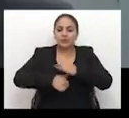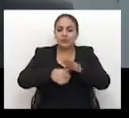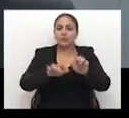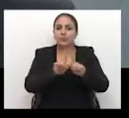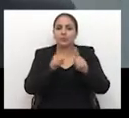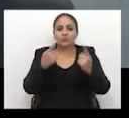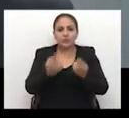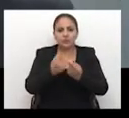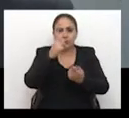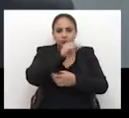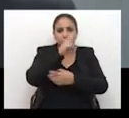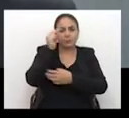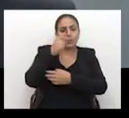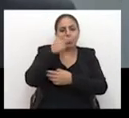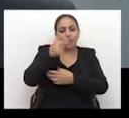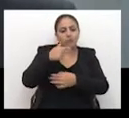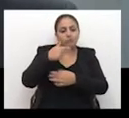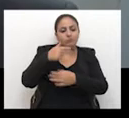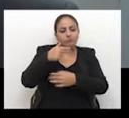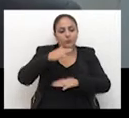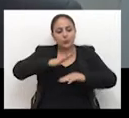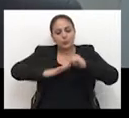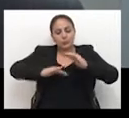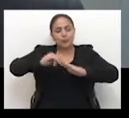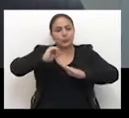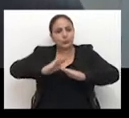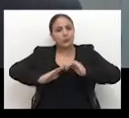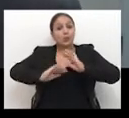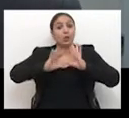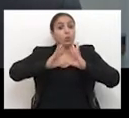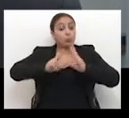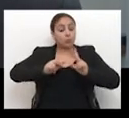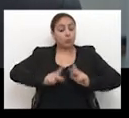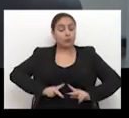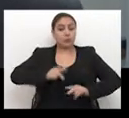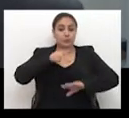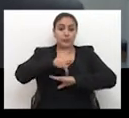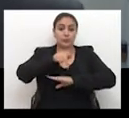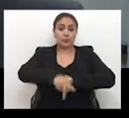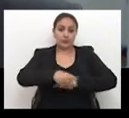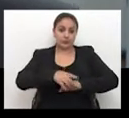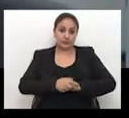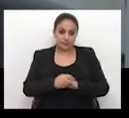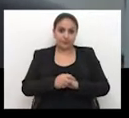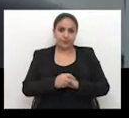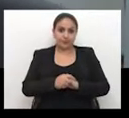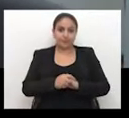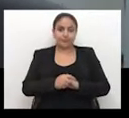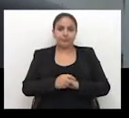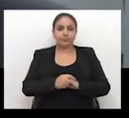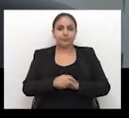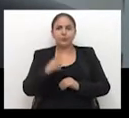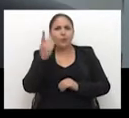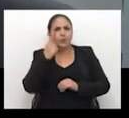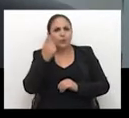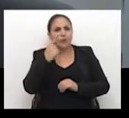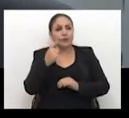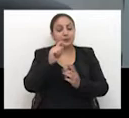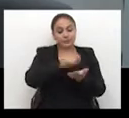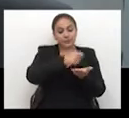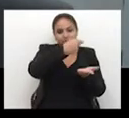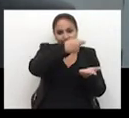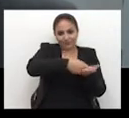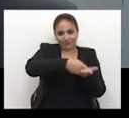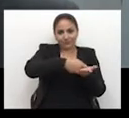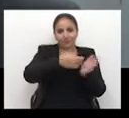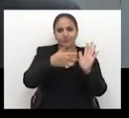da liderança gestão municipal mas construída por todos os pacientes ouvidas as sugestões indicação é esta a